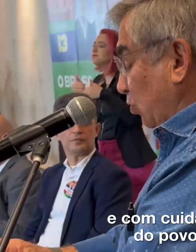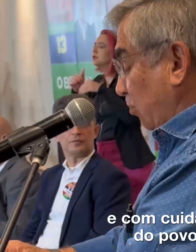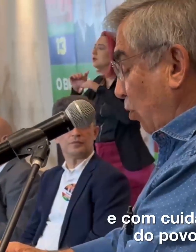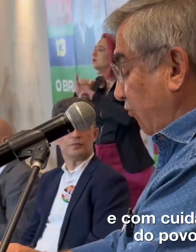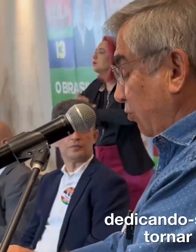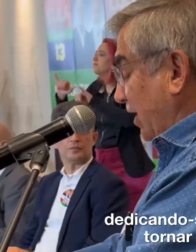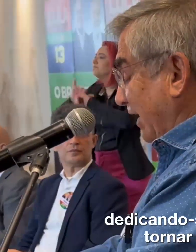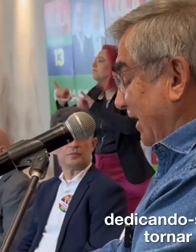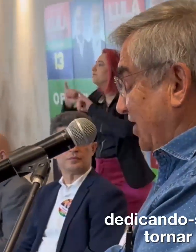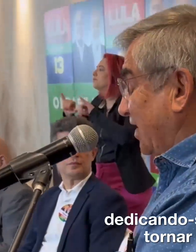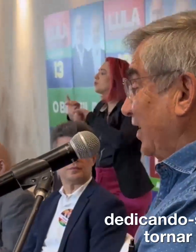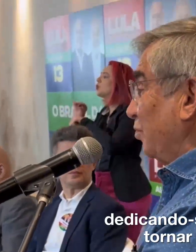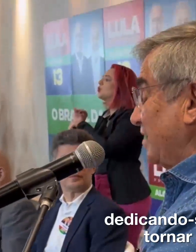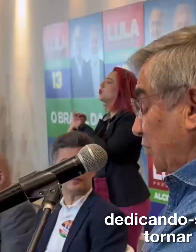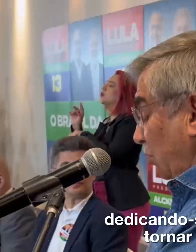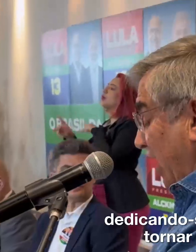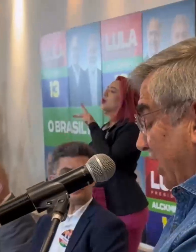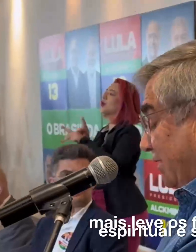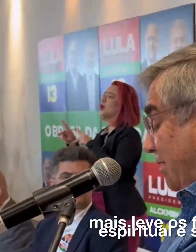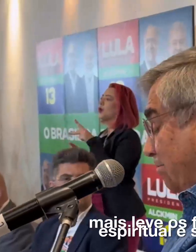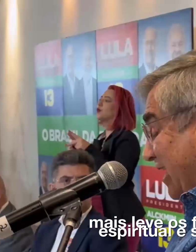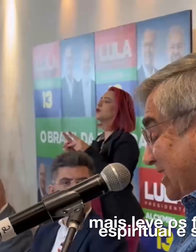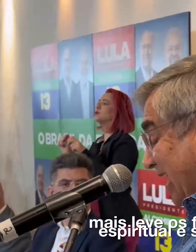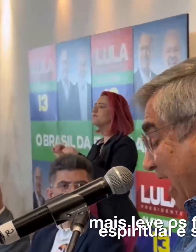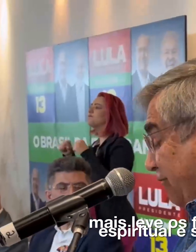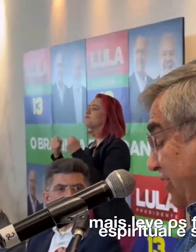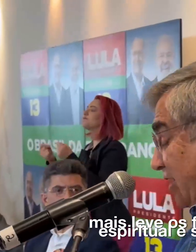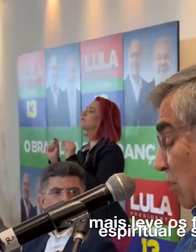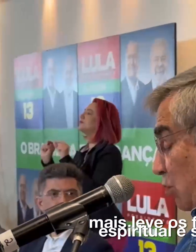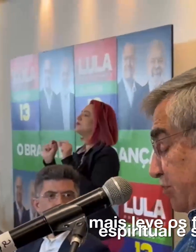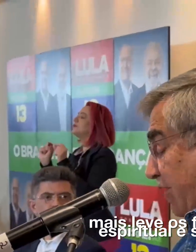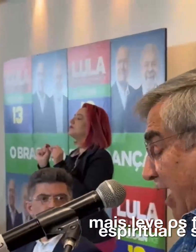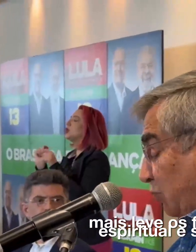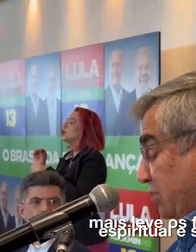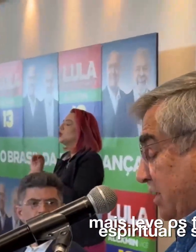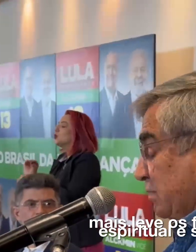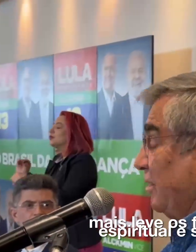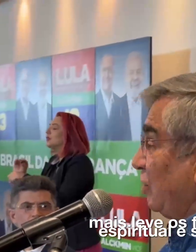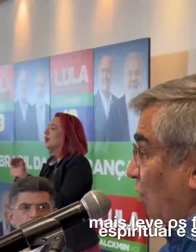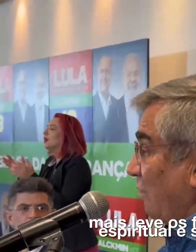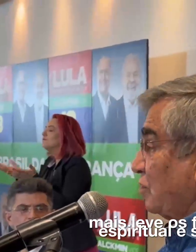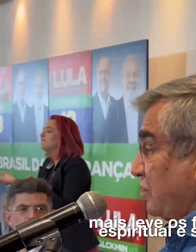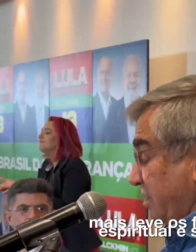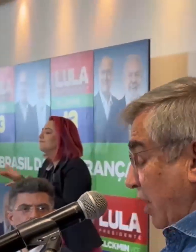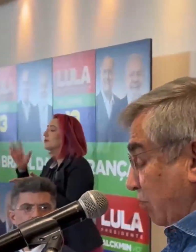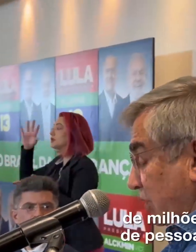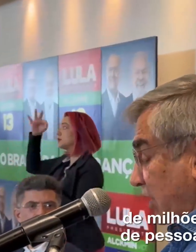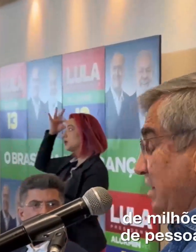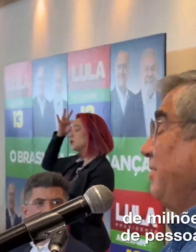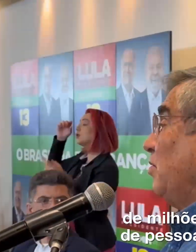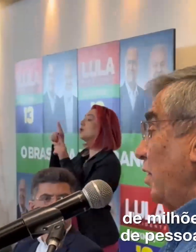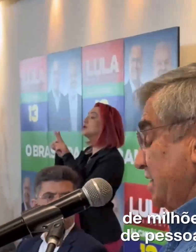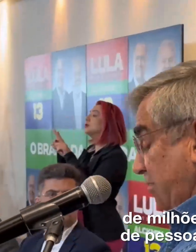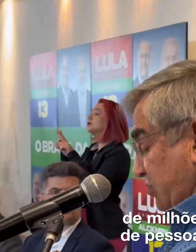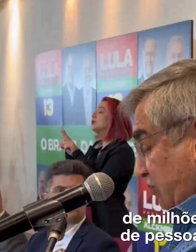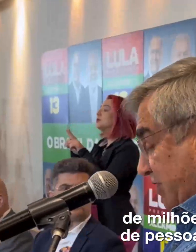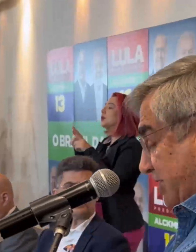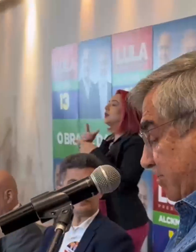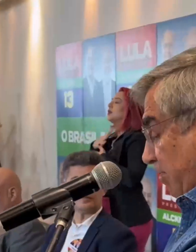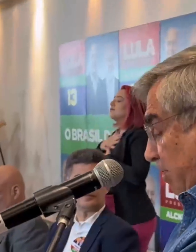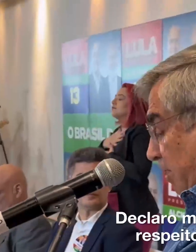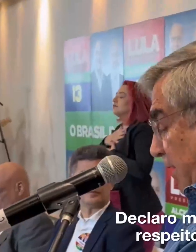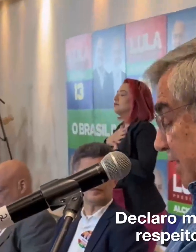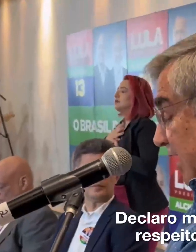com cuidado do povo dedicando-se a tornar mais leve os fardos espiritual e social de milhões de